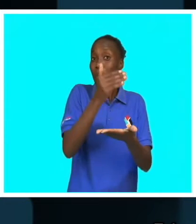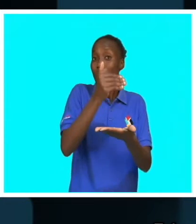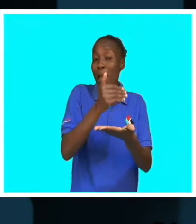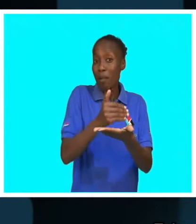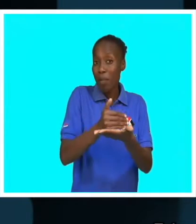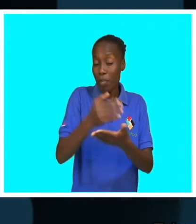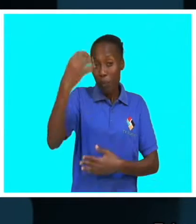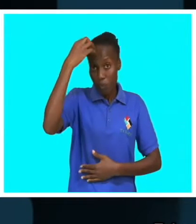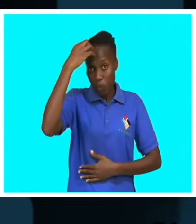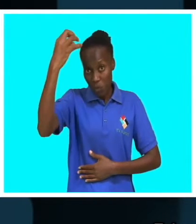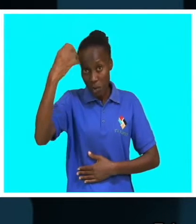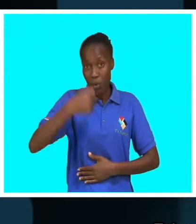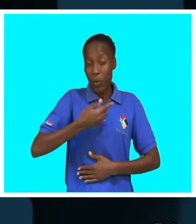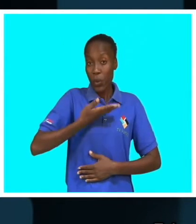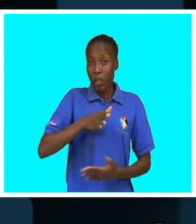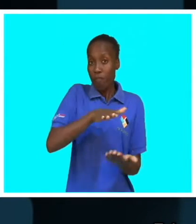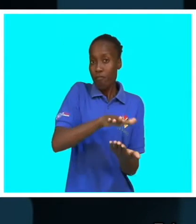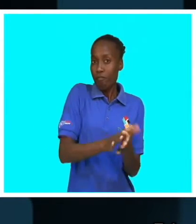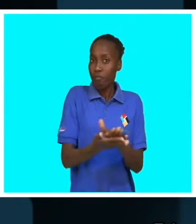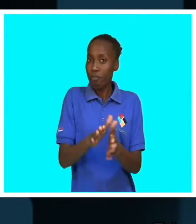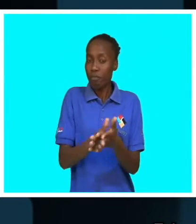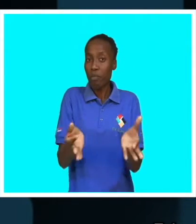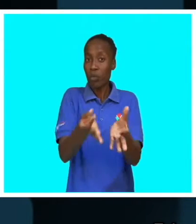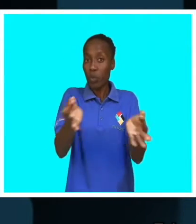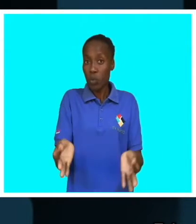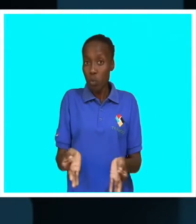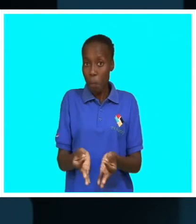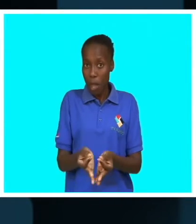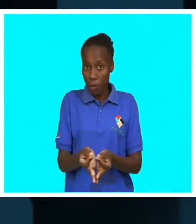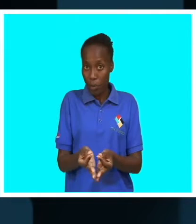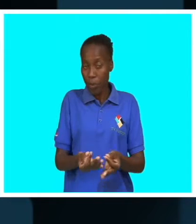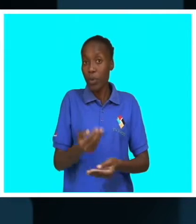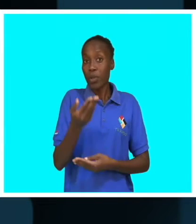Queria tratar alguns documentos lá.